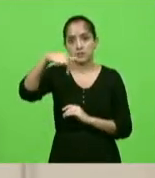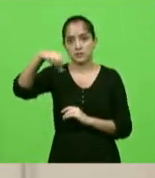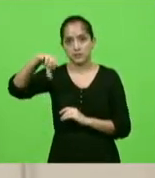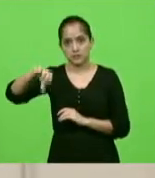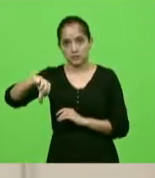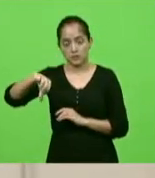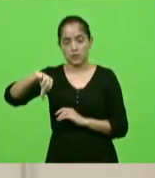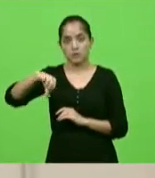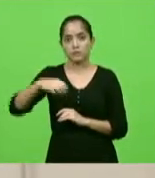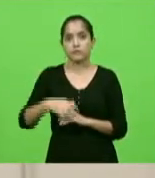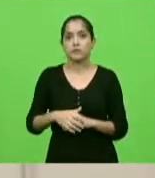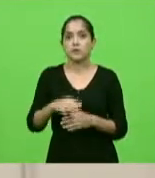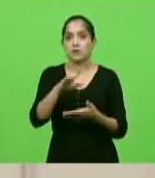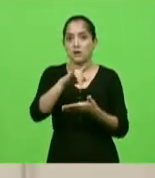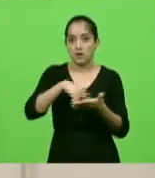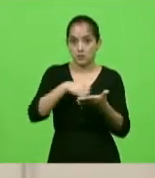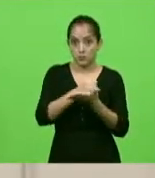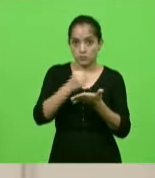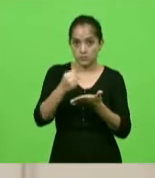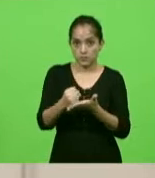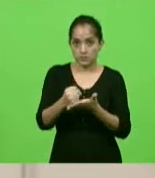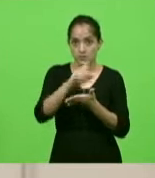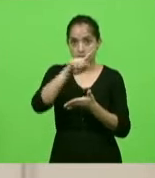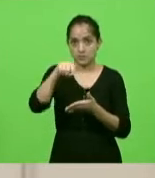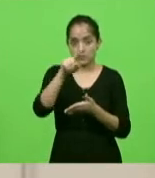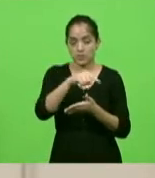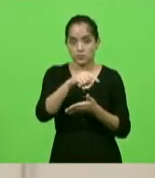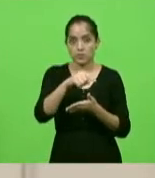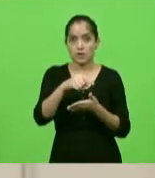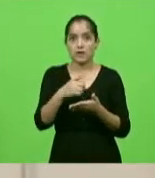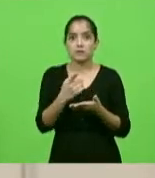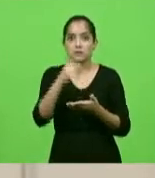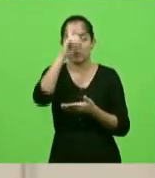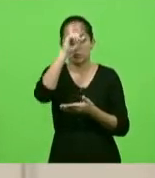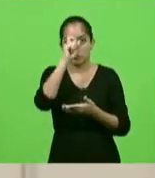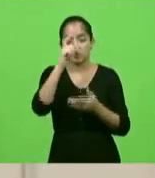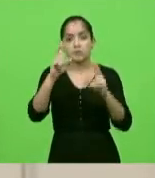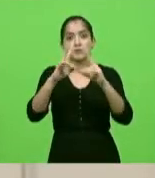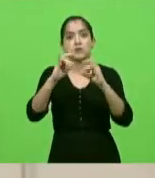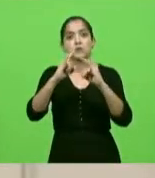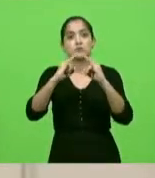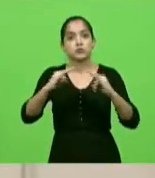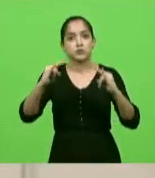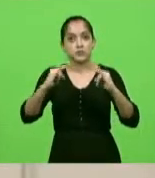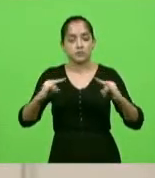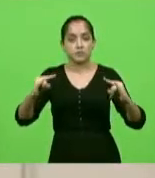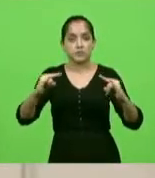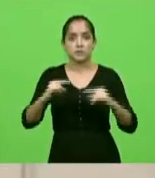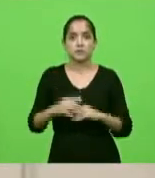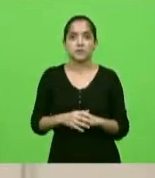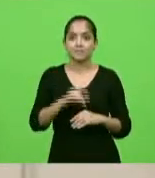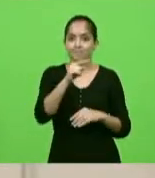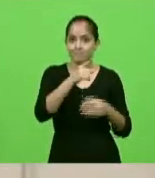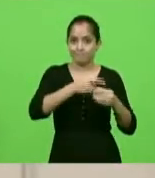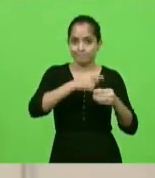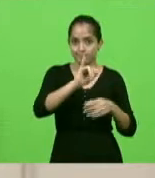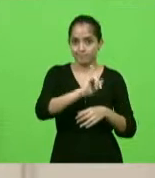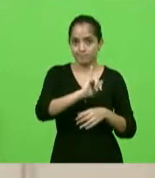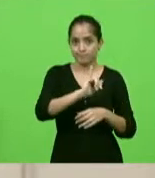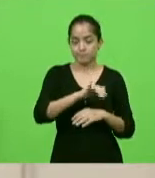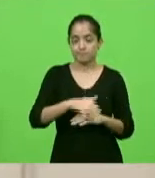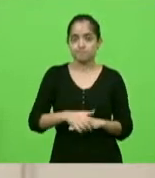1079, referente à contratação anulada para a instalação do Hospital de Campanha de Itajaí.